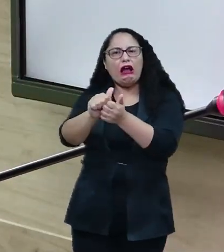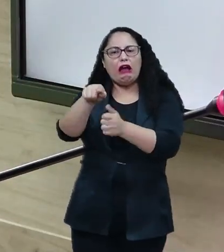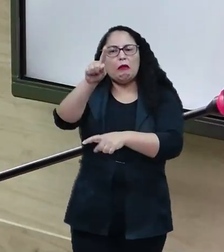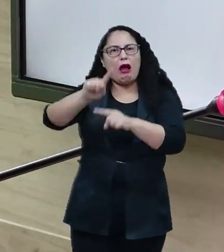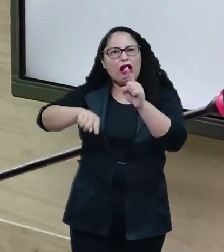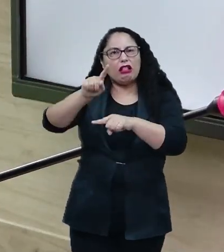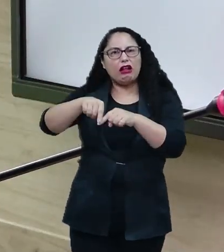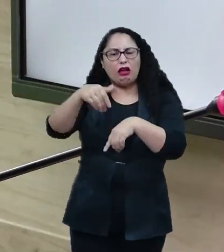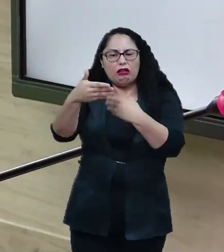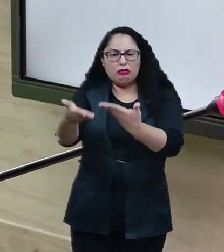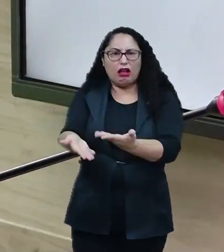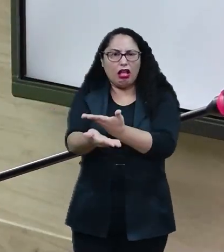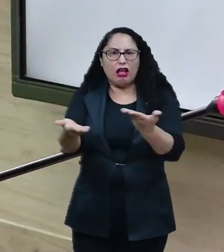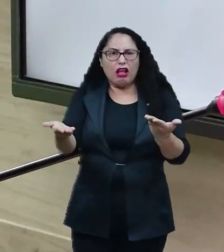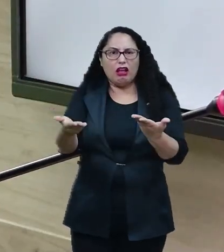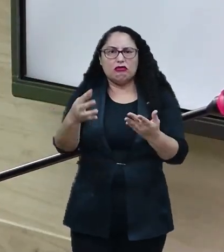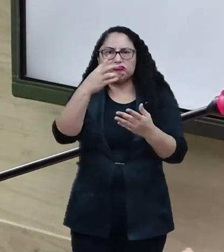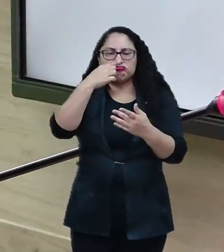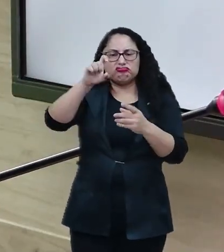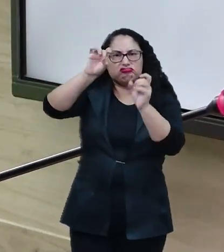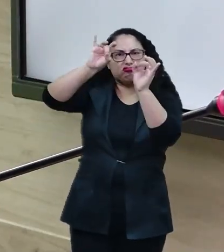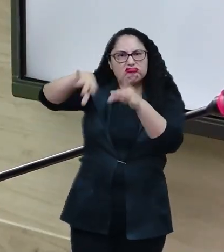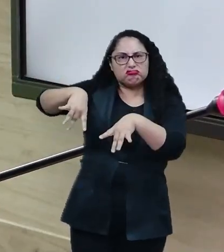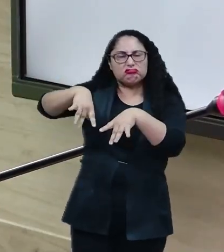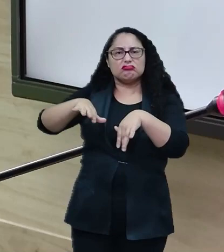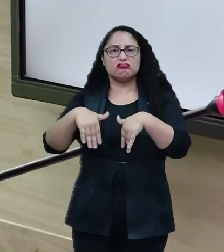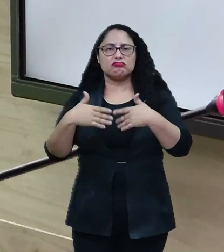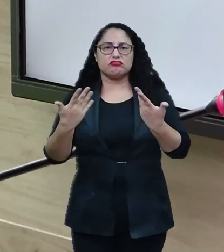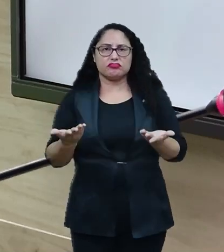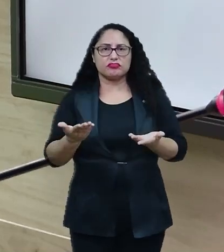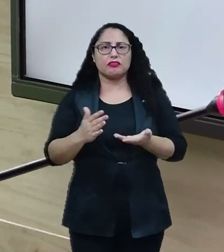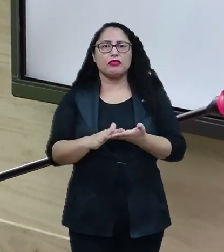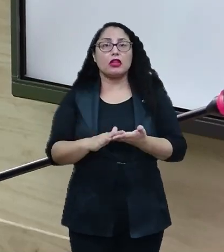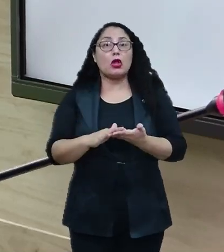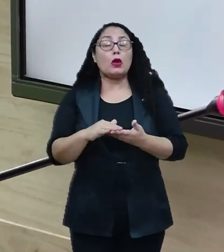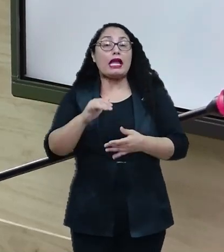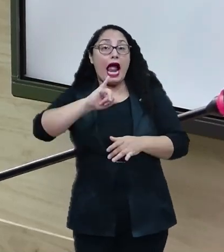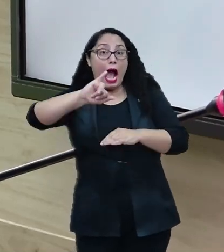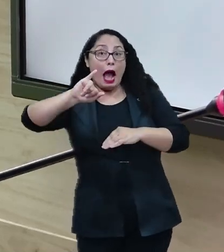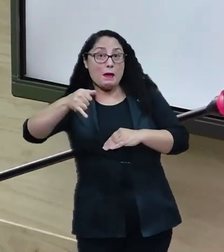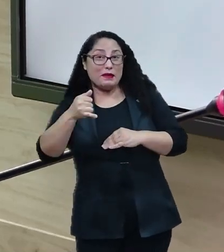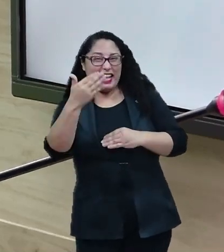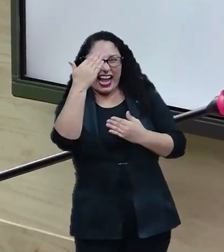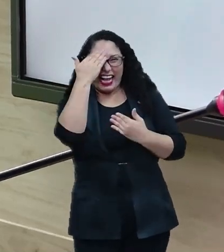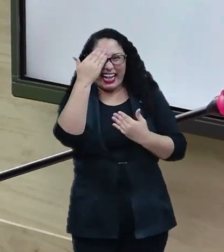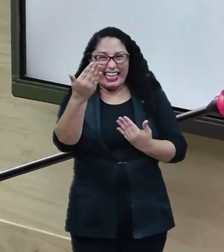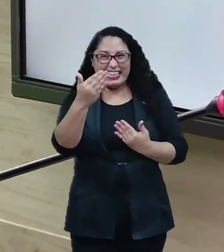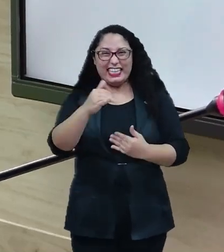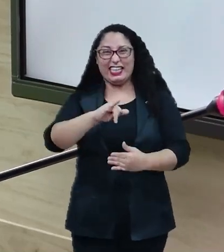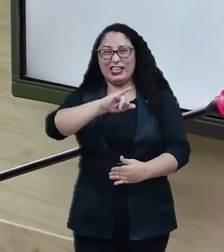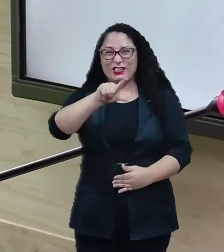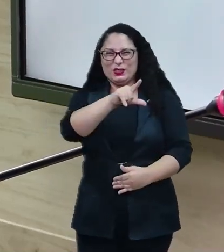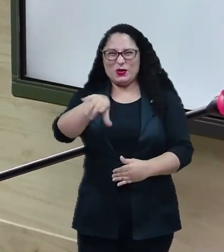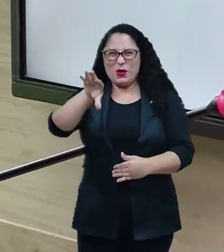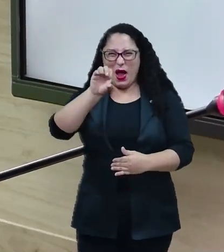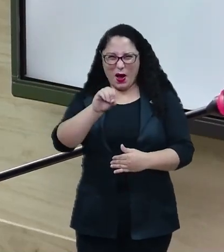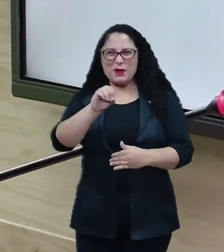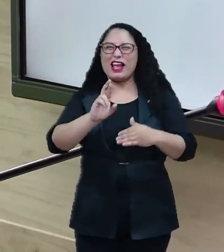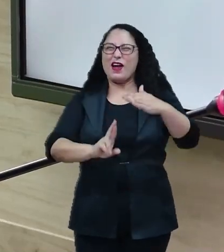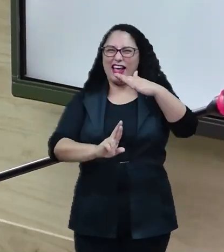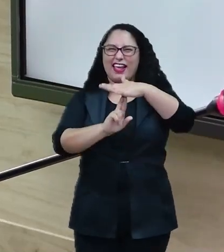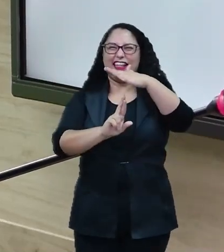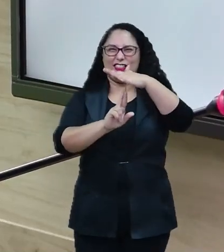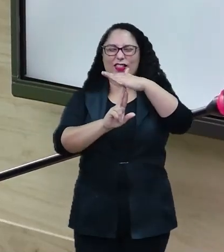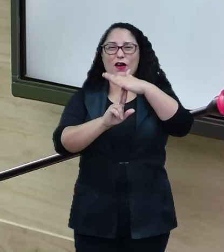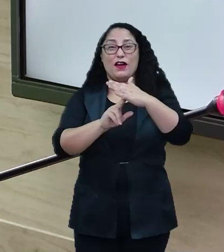material reciclável, mas é um descarte, né? E eu aqui queria aproveitar e agradecer ao João Moutão, que é o reitor, né?